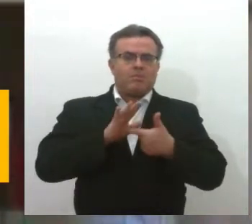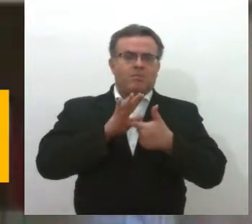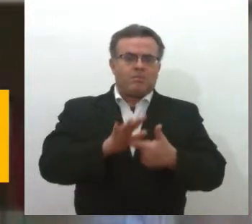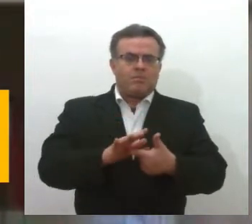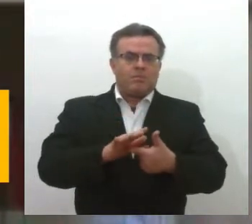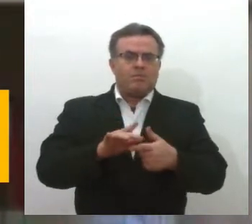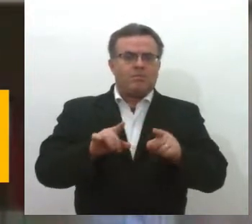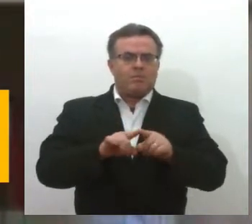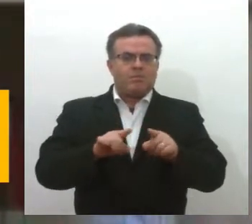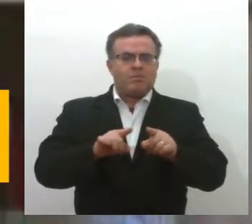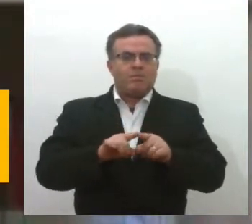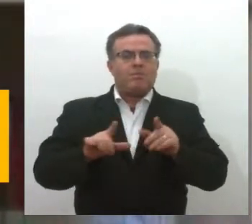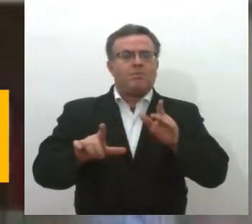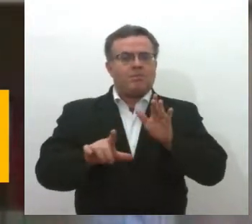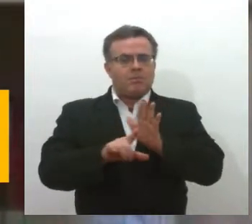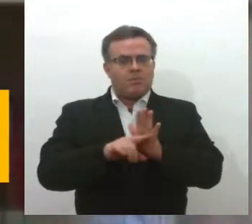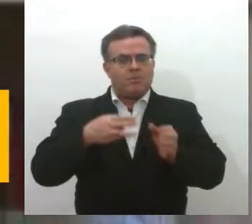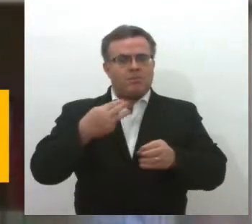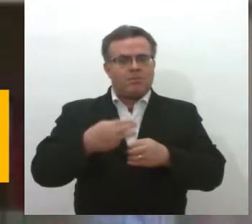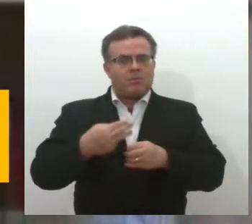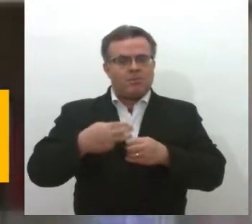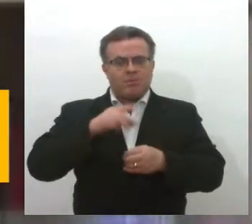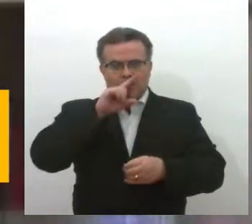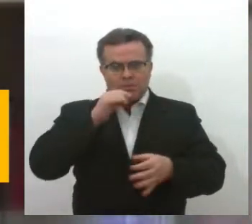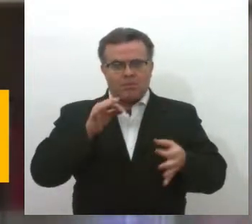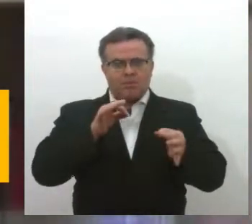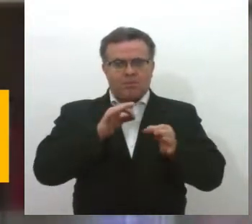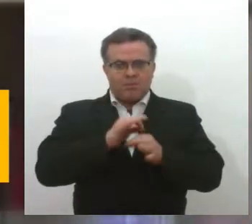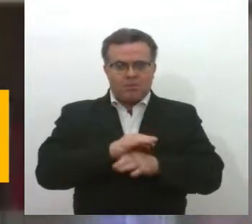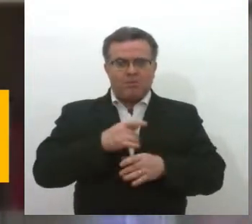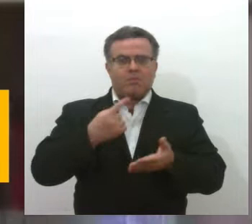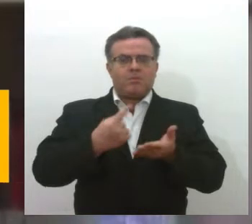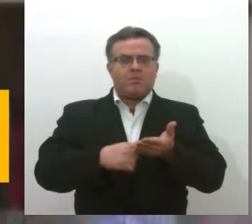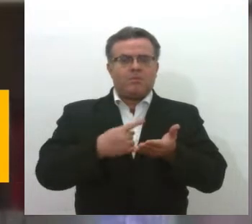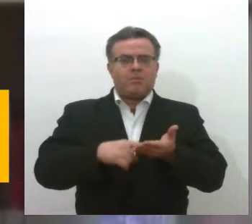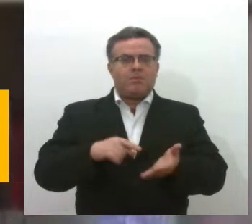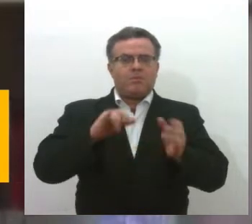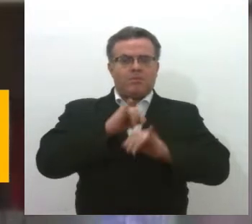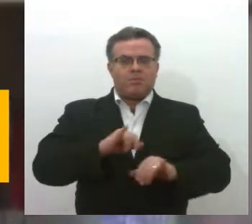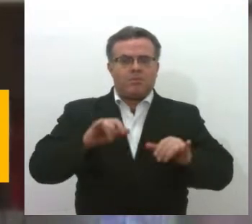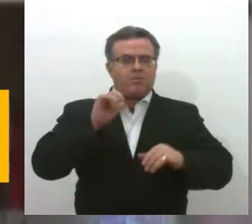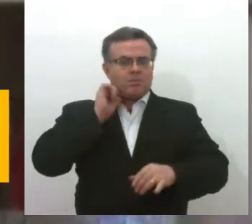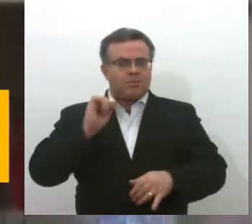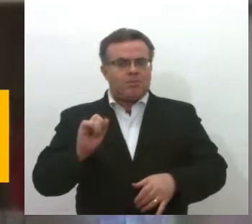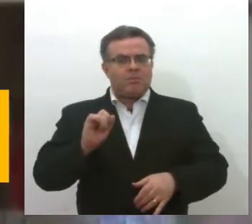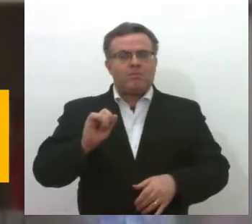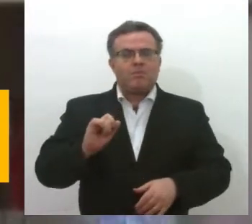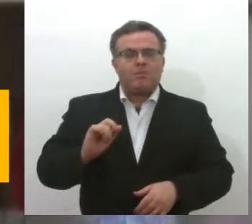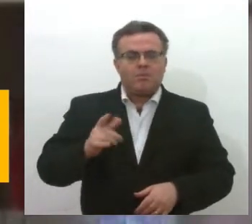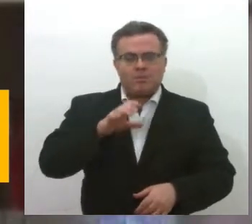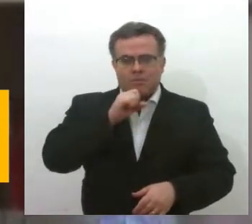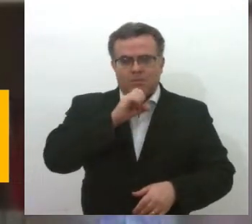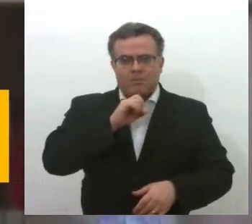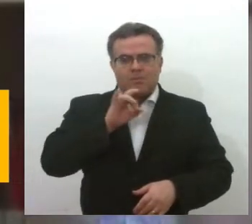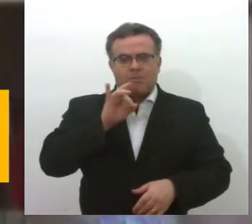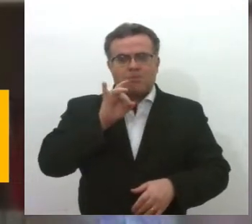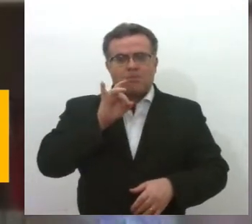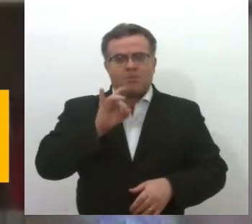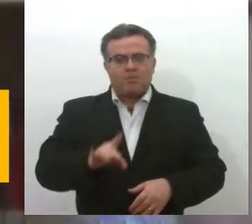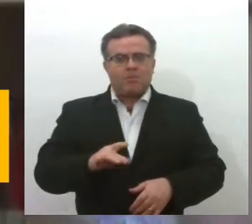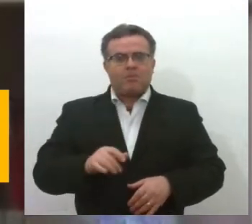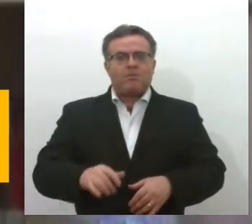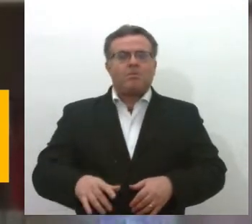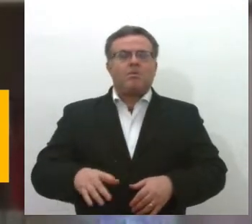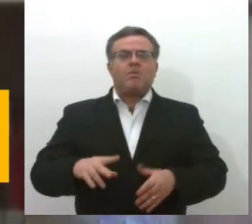a lei municipal aqui no município de Aracaju, que dispõe sobre a campanha do Abril Laranja. O Abril Laranja não é somente uma campanha